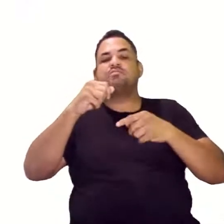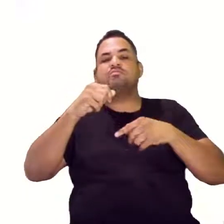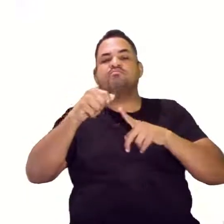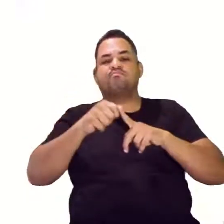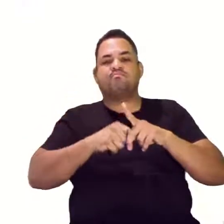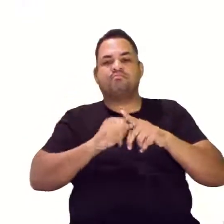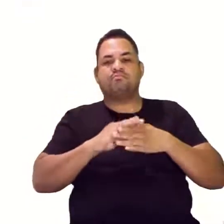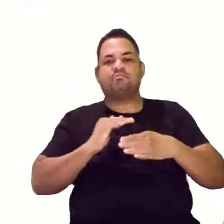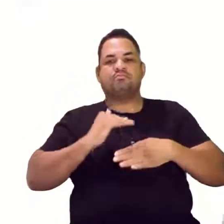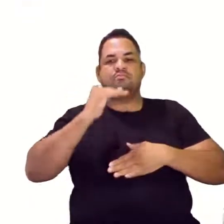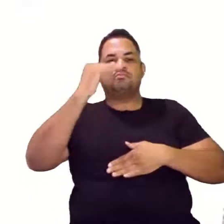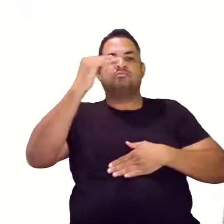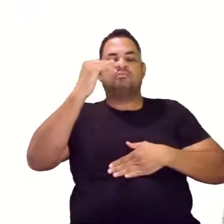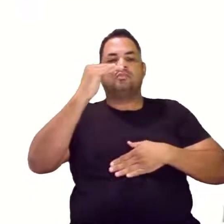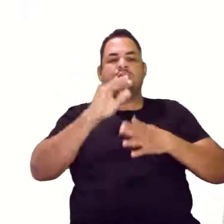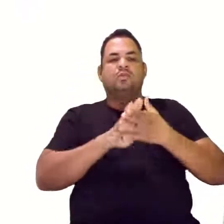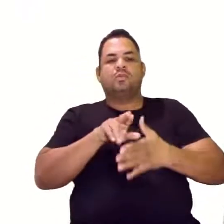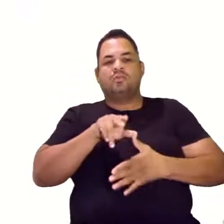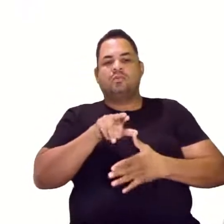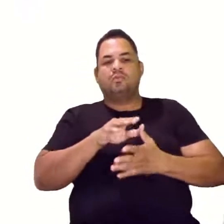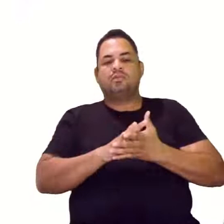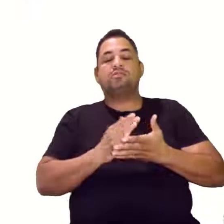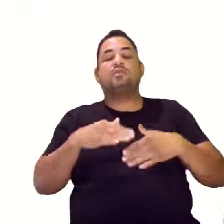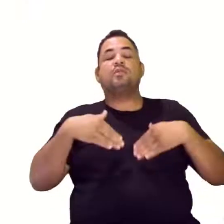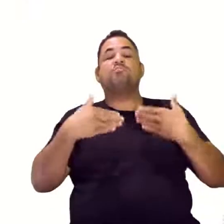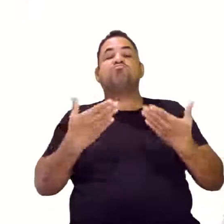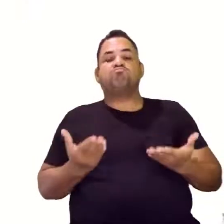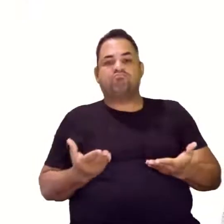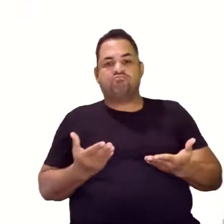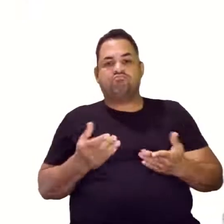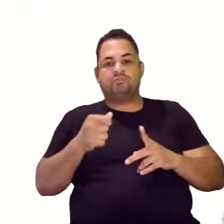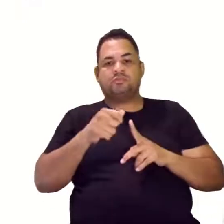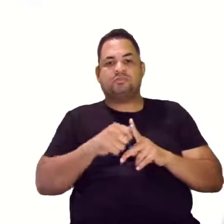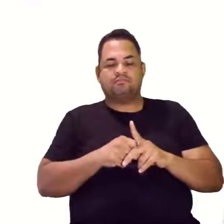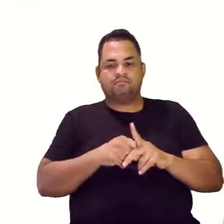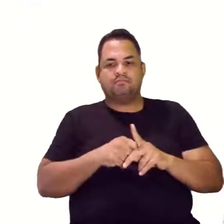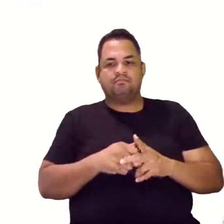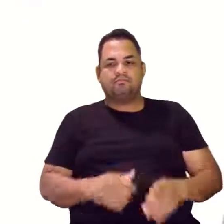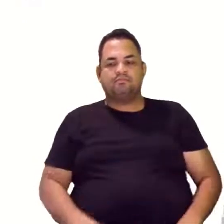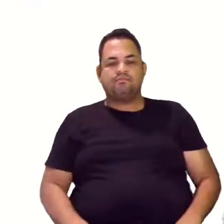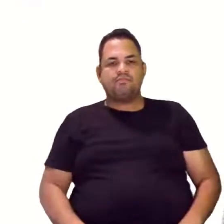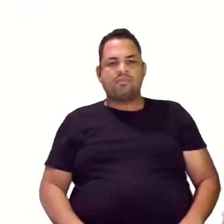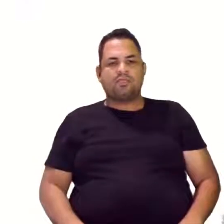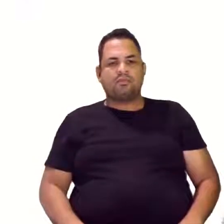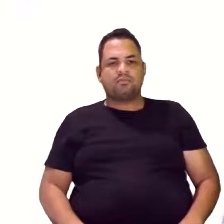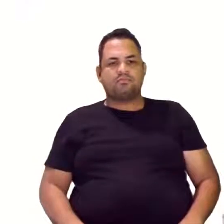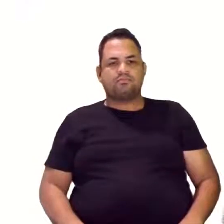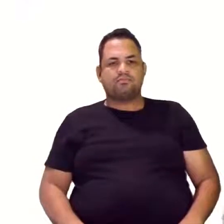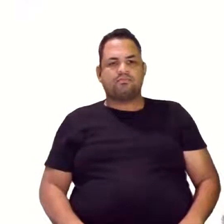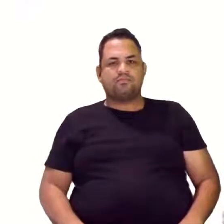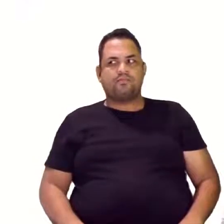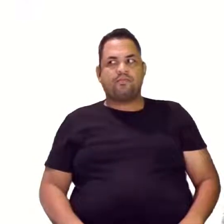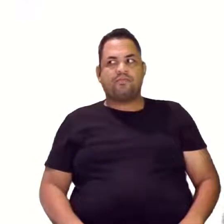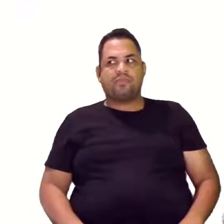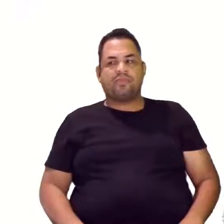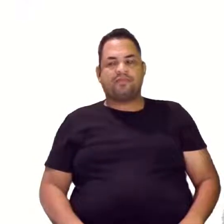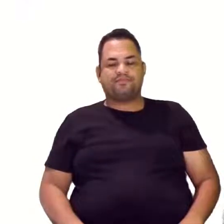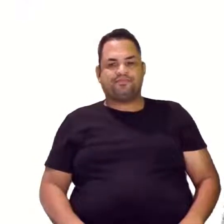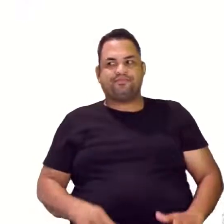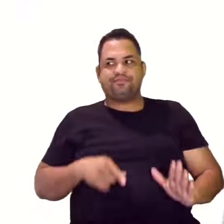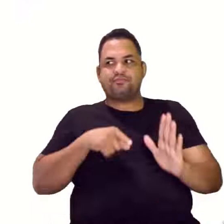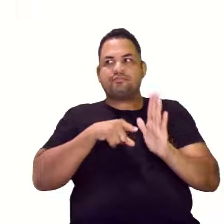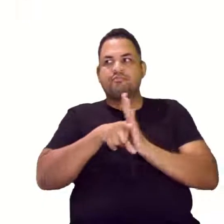deve ser maior ou igual ao mês de... Então, olha a perguntinha, né? A pergunta